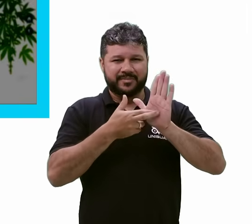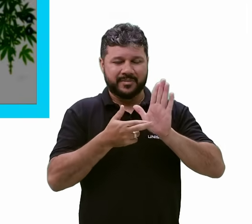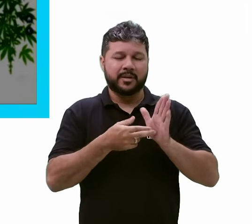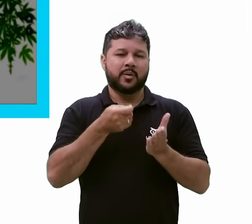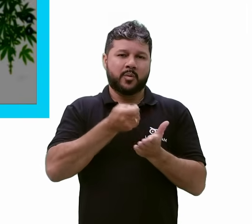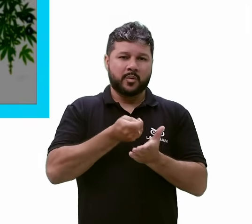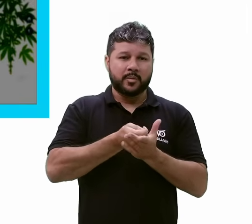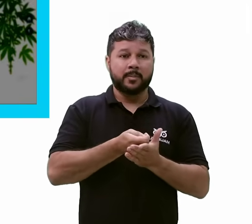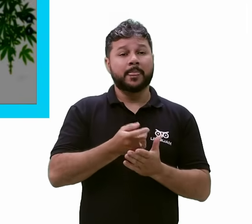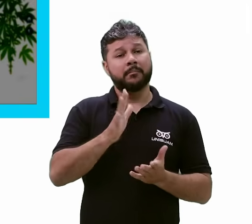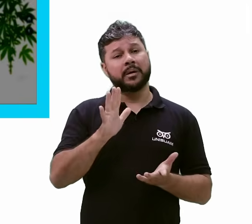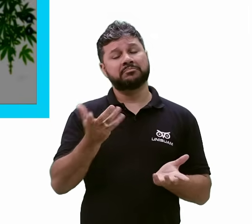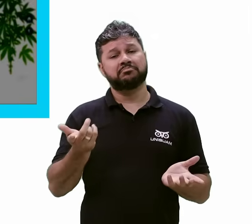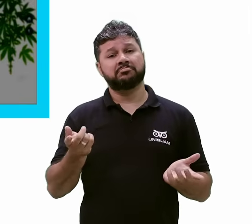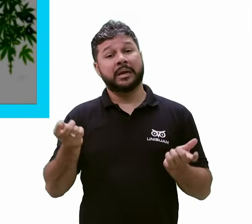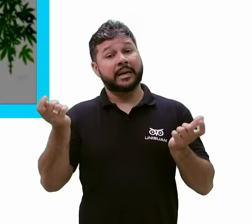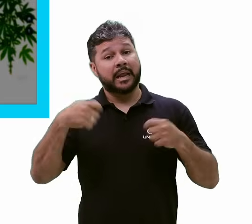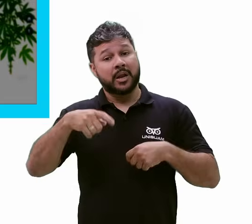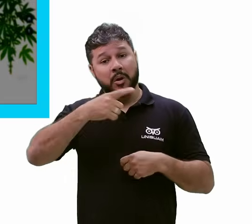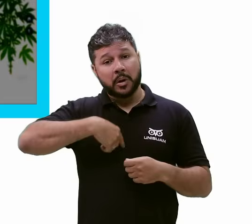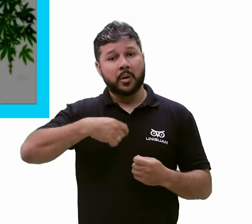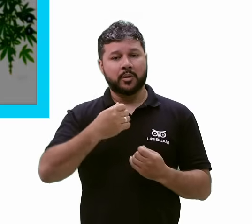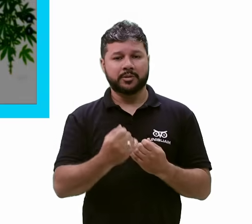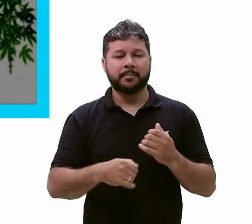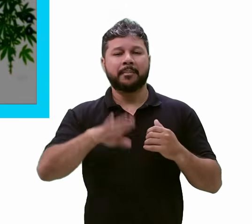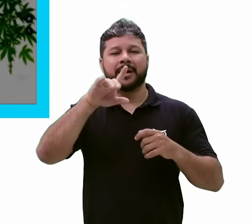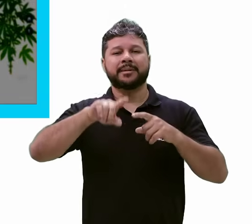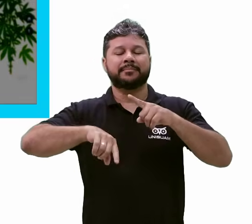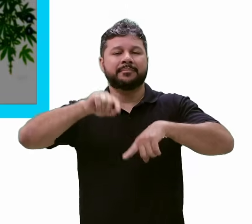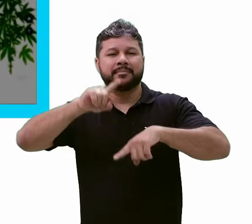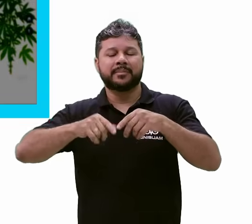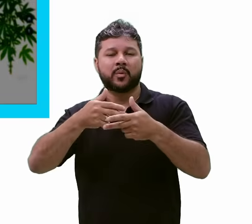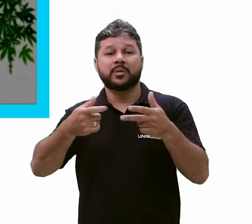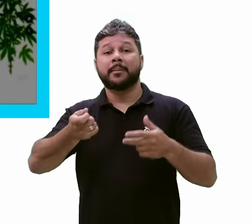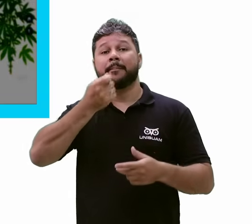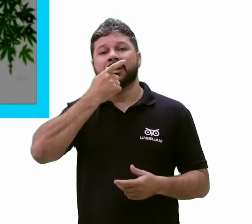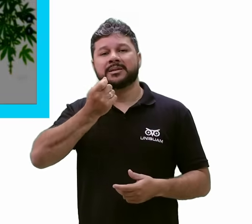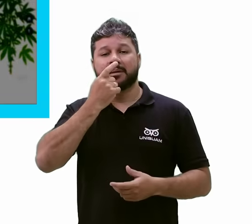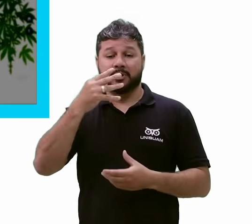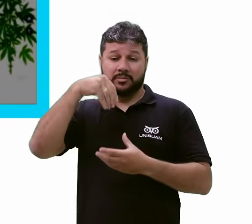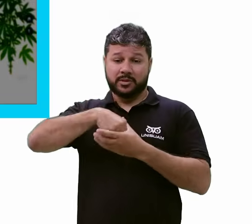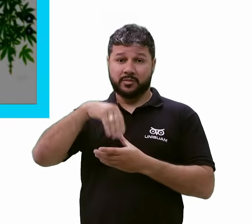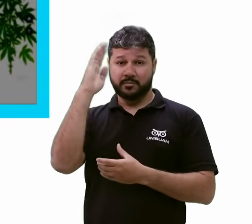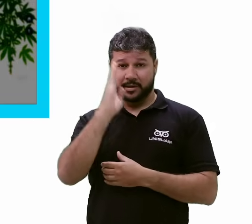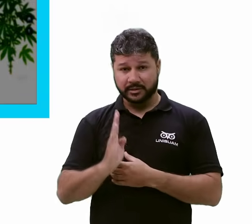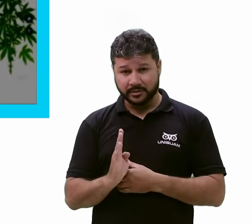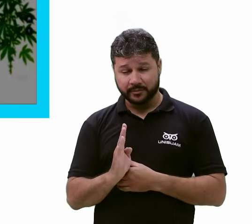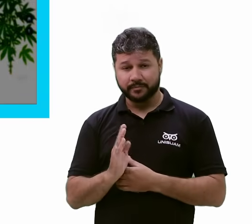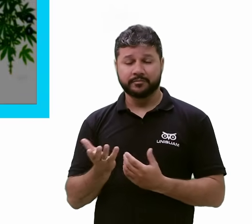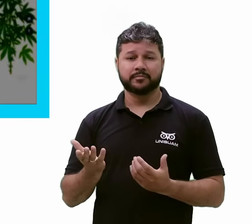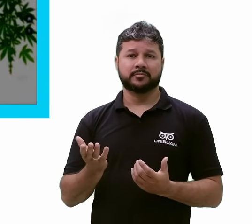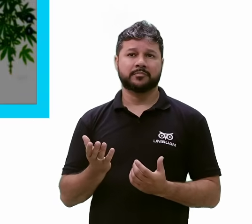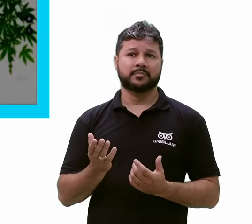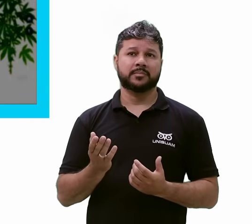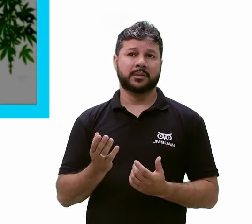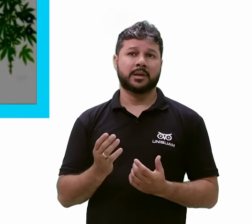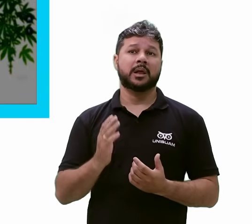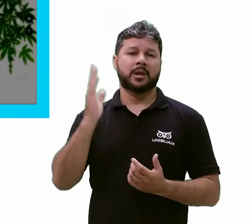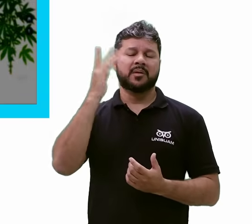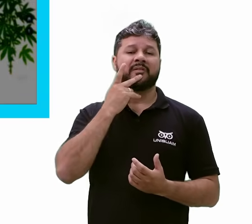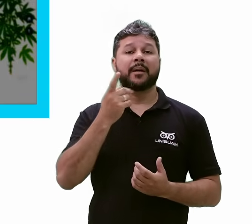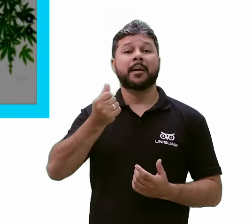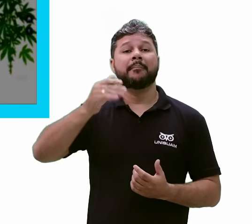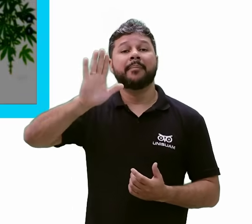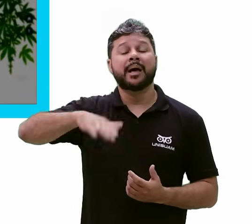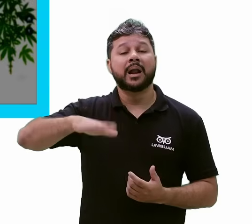exigências, grandes exigências, mas pelo menos a gente vai poder produzir mais medicamento internamente, né? No